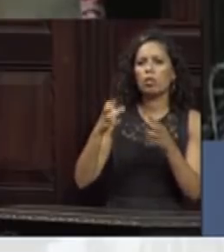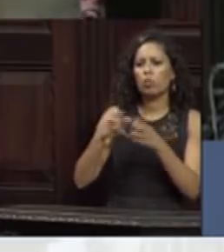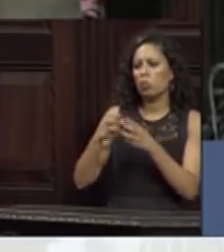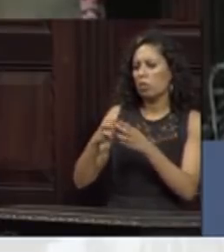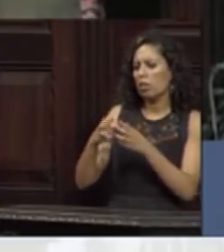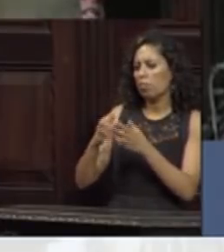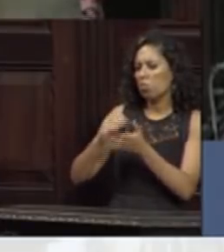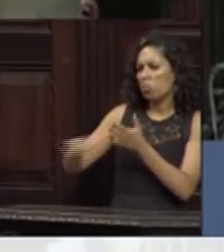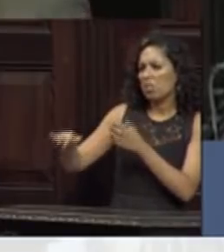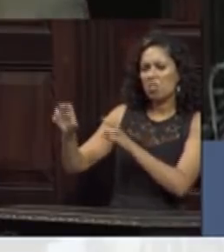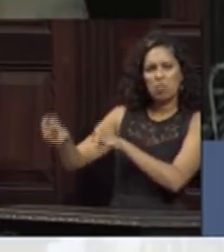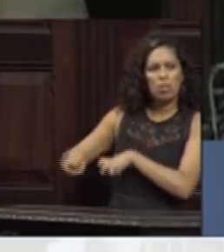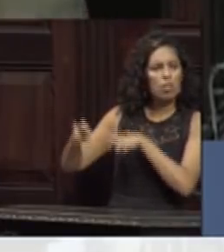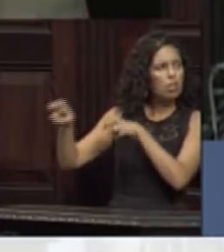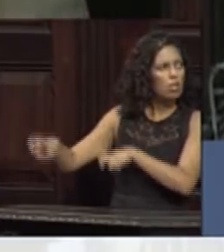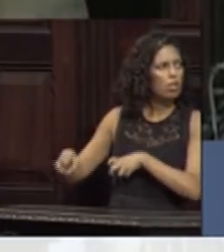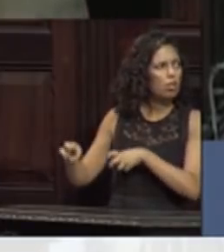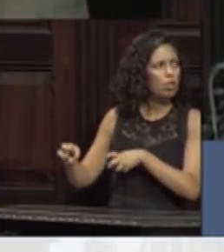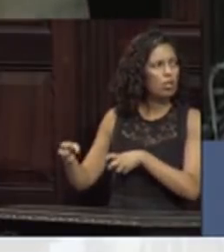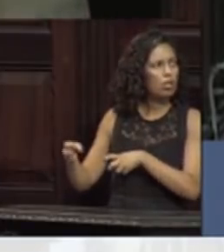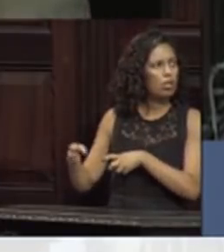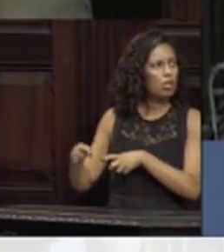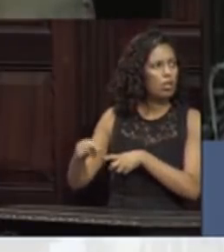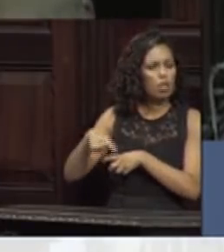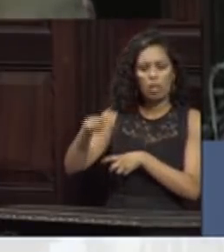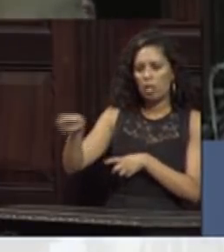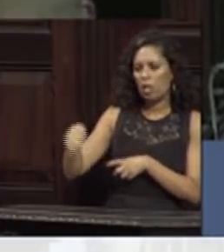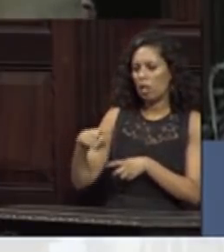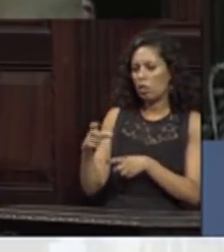não teríamos plano de